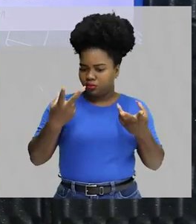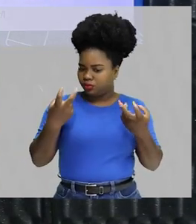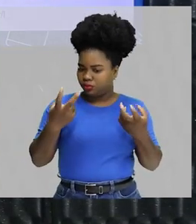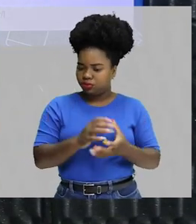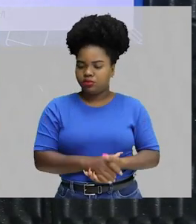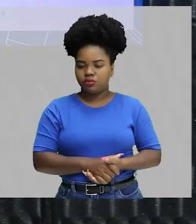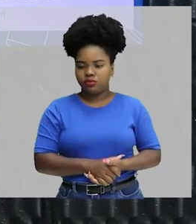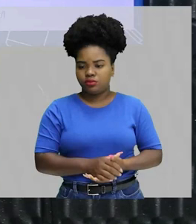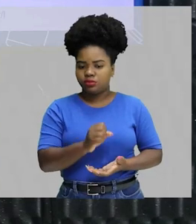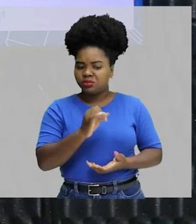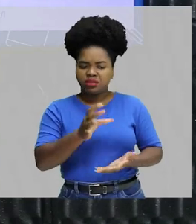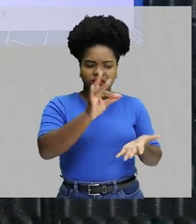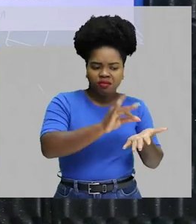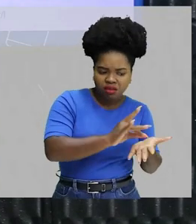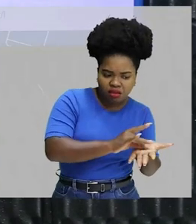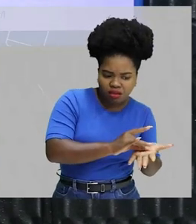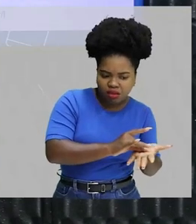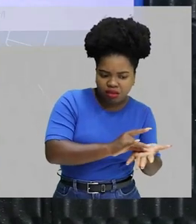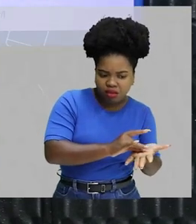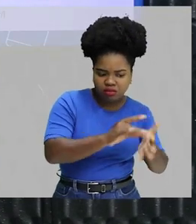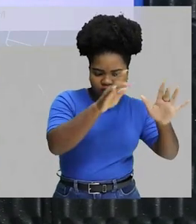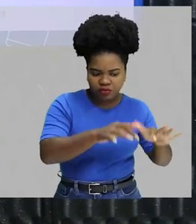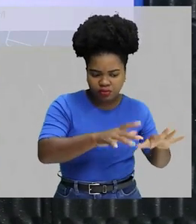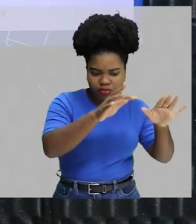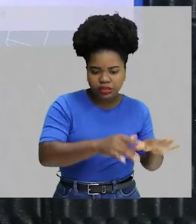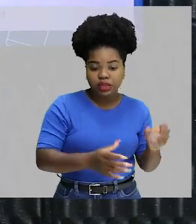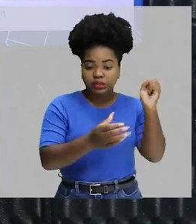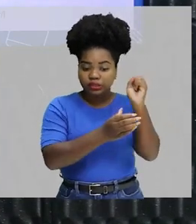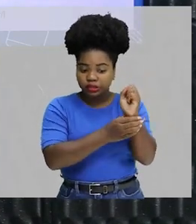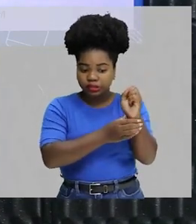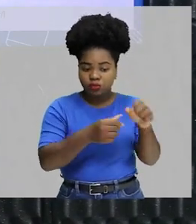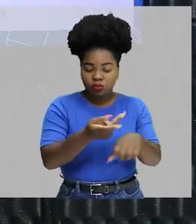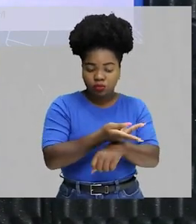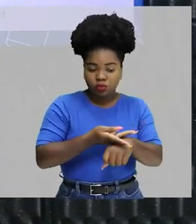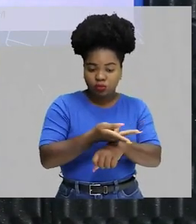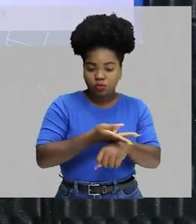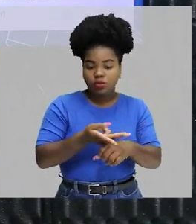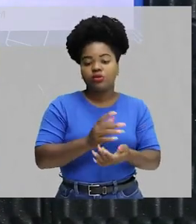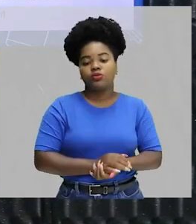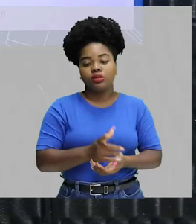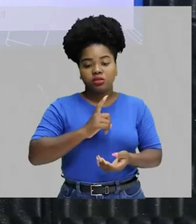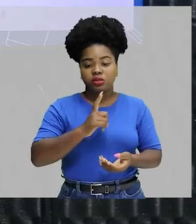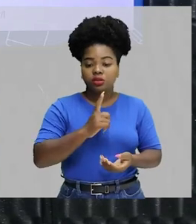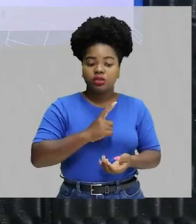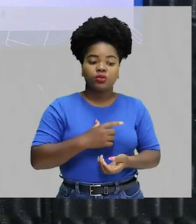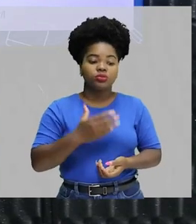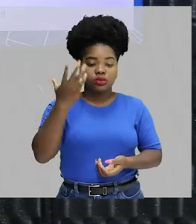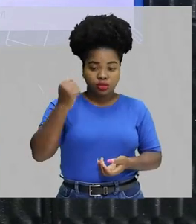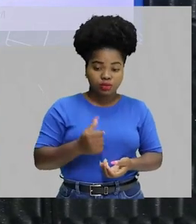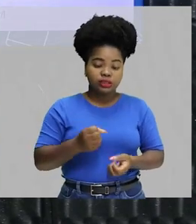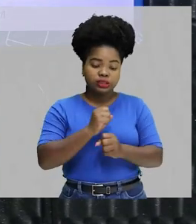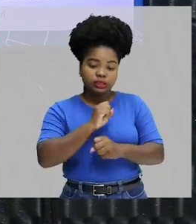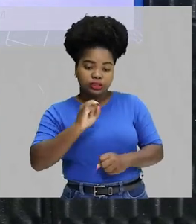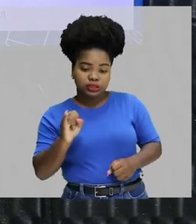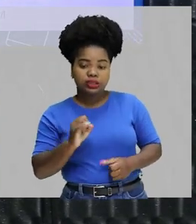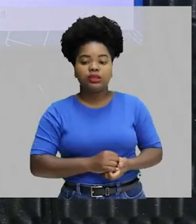certifiquem se se aquilo é verdade vão a um site de busca vão procurar gente a gente tem como saber se uma notícia é ou não é falsa Tá